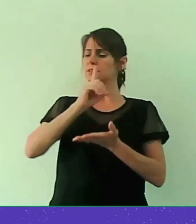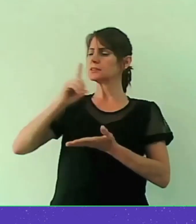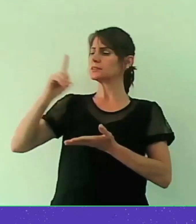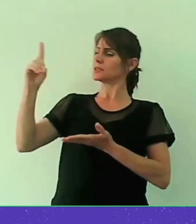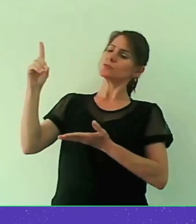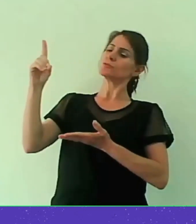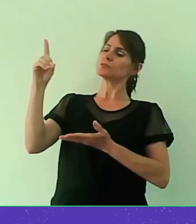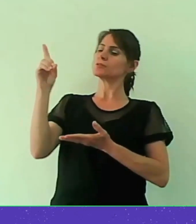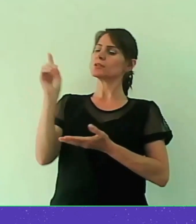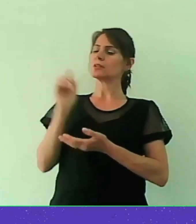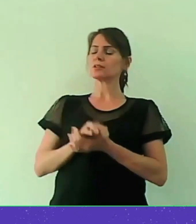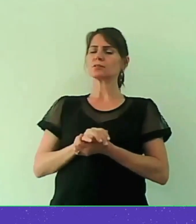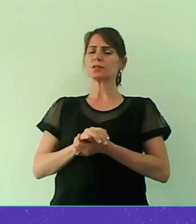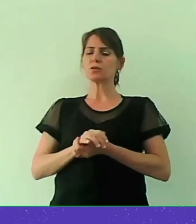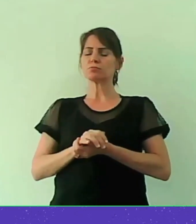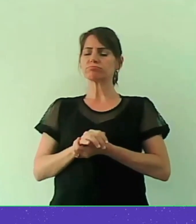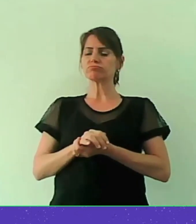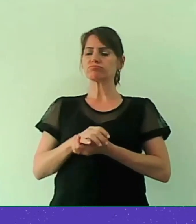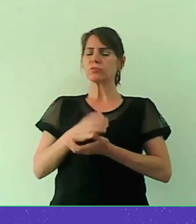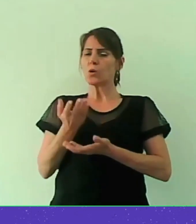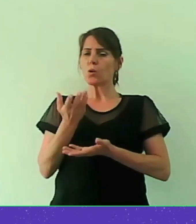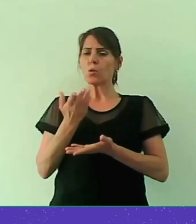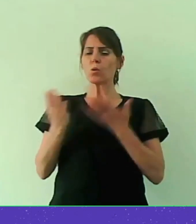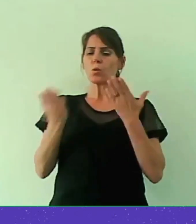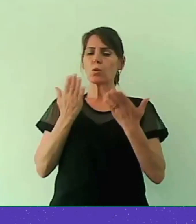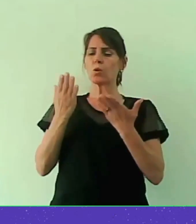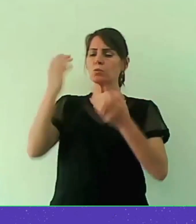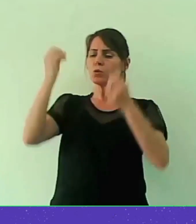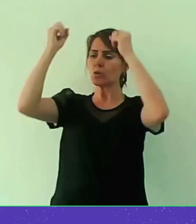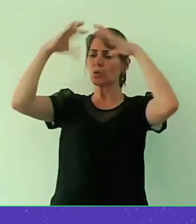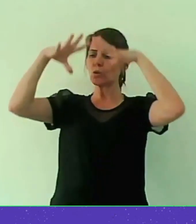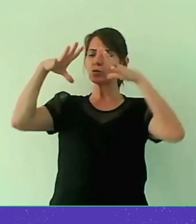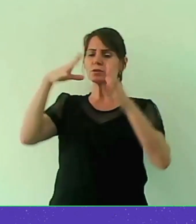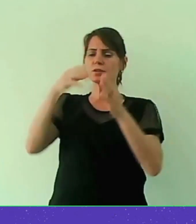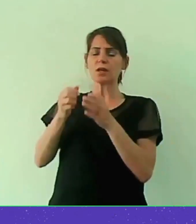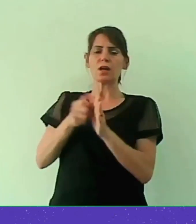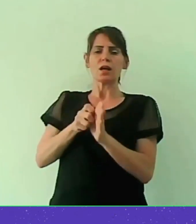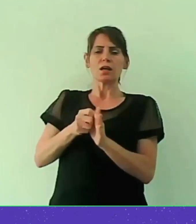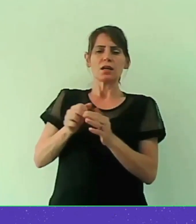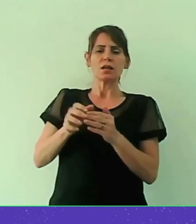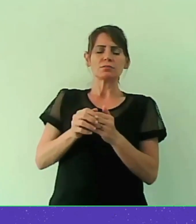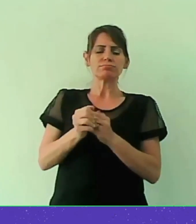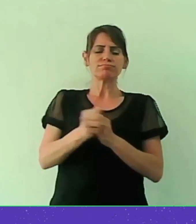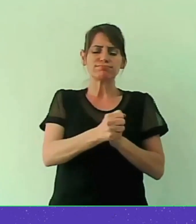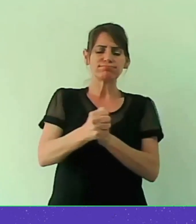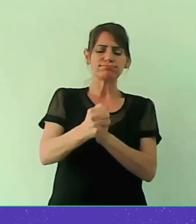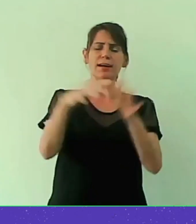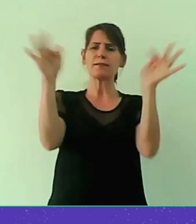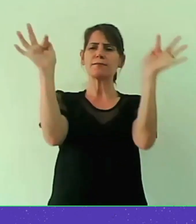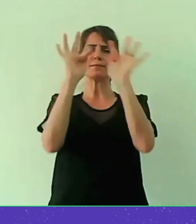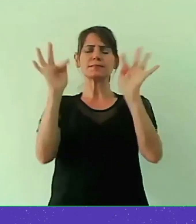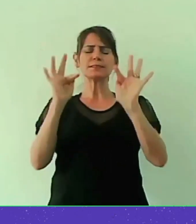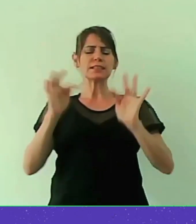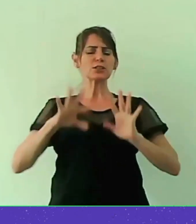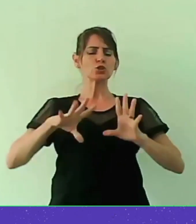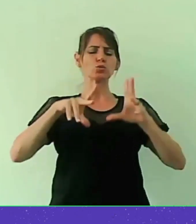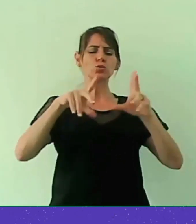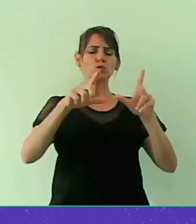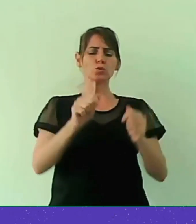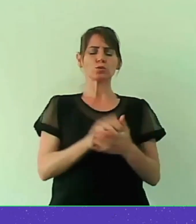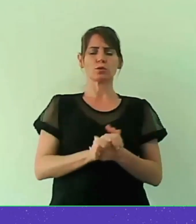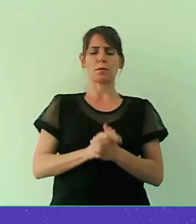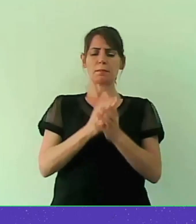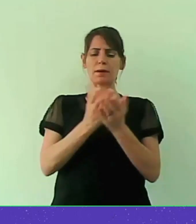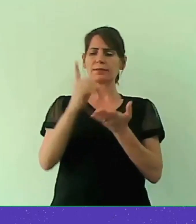o seu alimento, a sua luz, a sua direção, a sua felicidade, tudo vinha pela palavra de